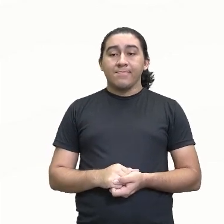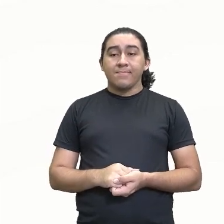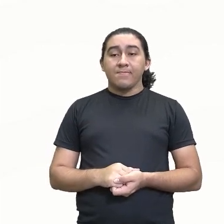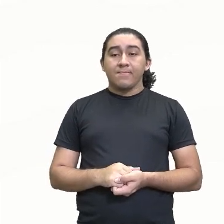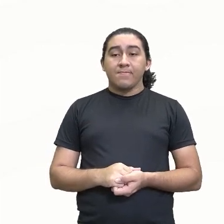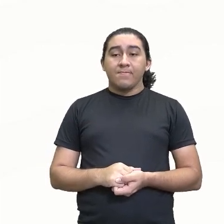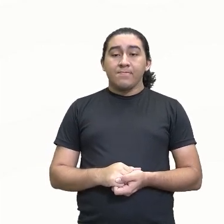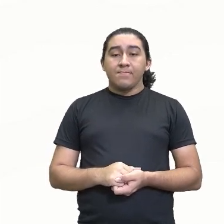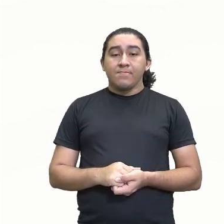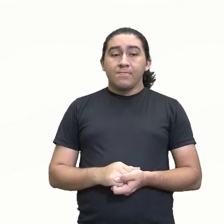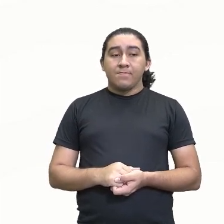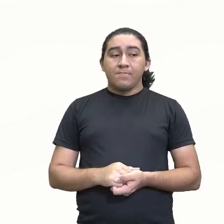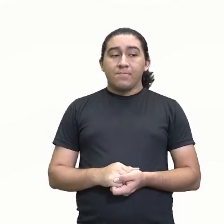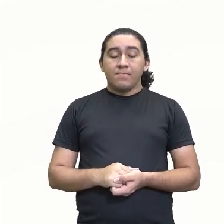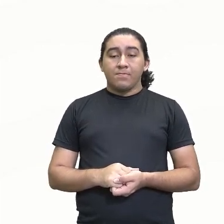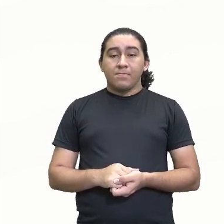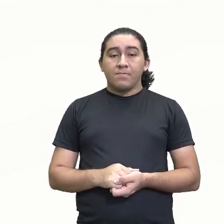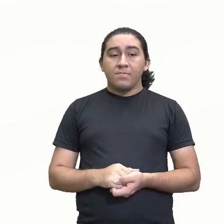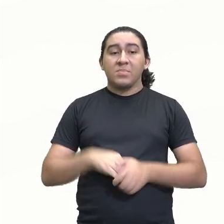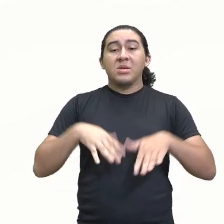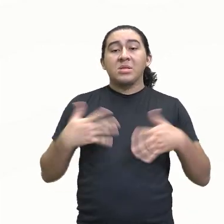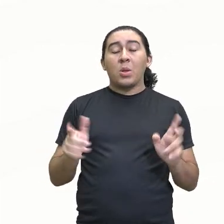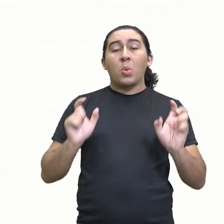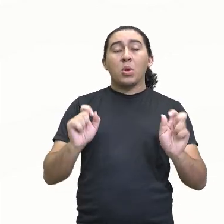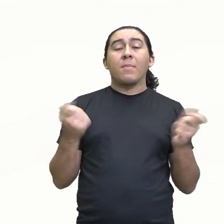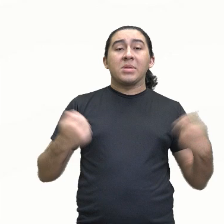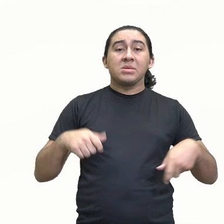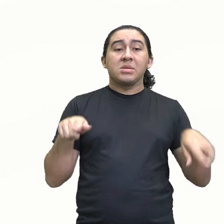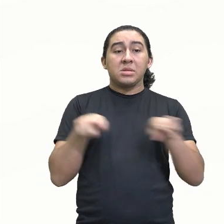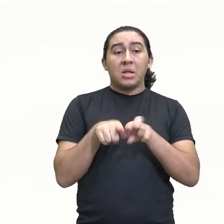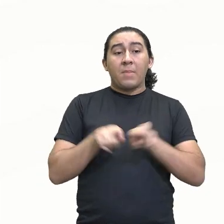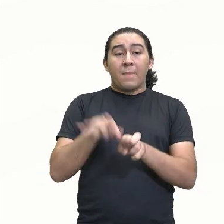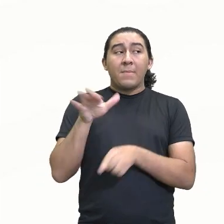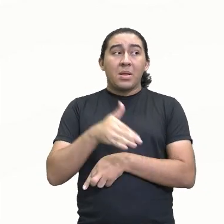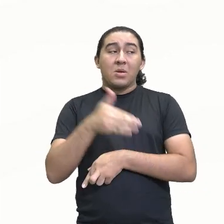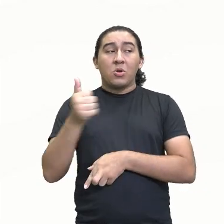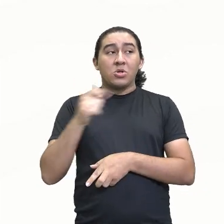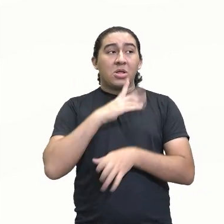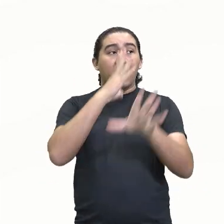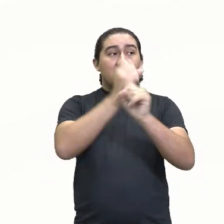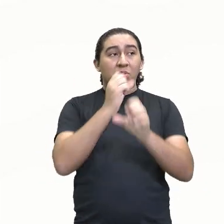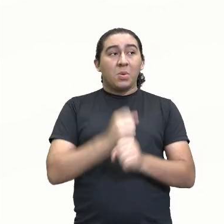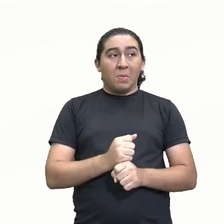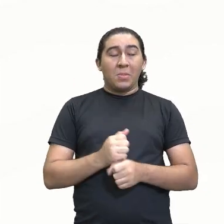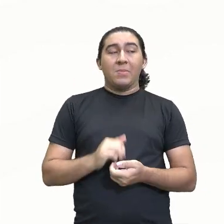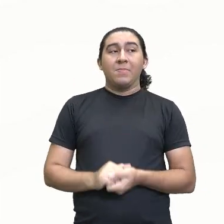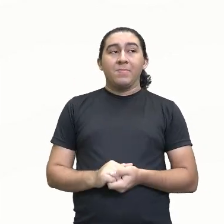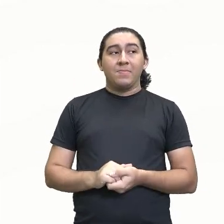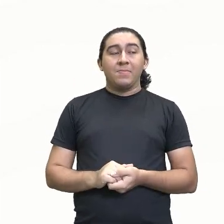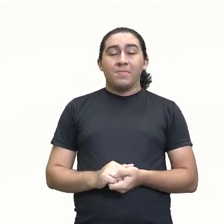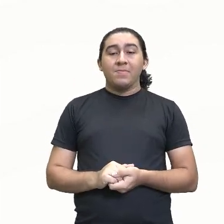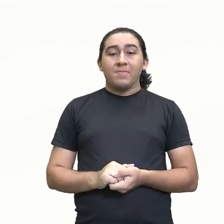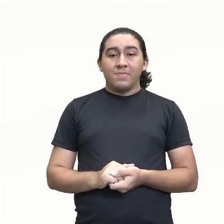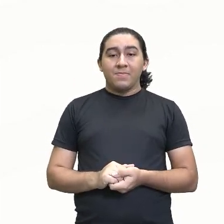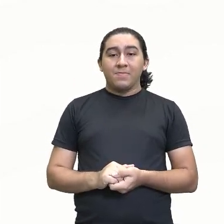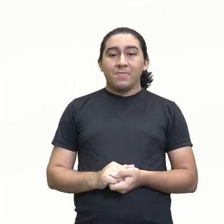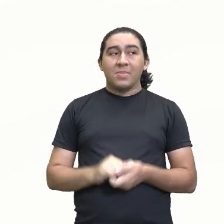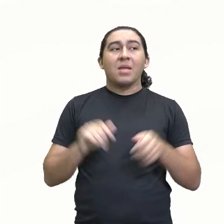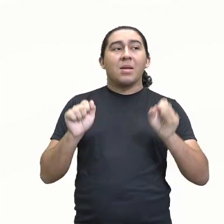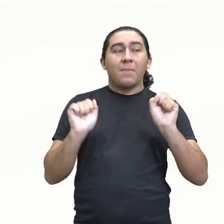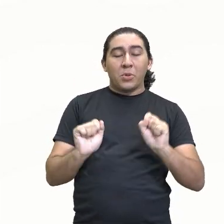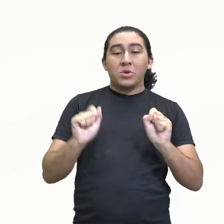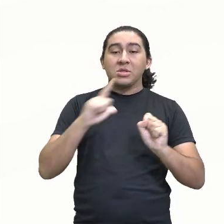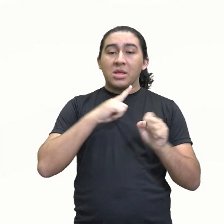3. Então, o que a gente precisa mais também para fazer essa soma? Nós precisamos também da